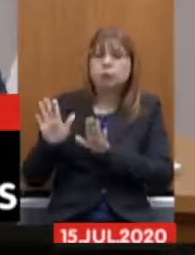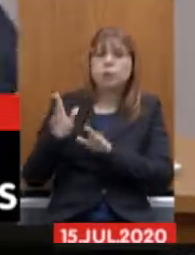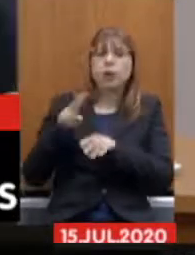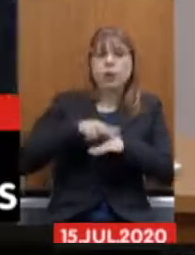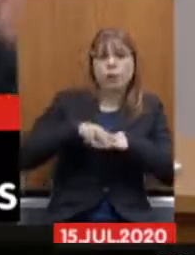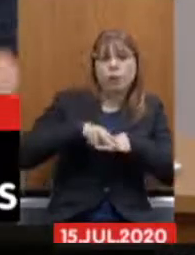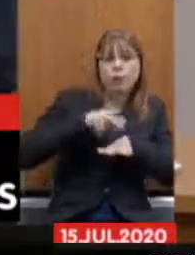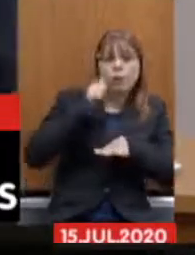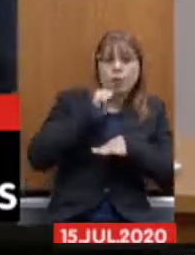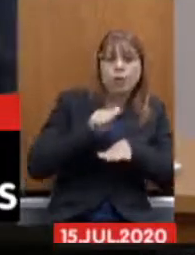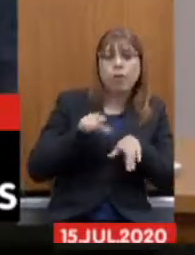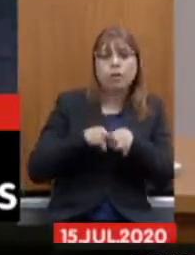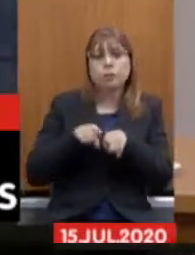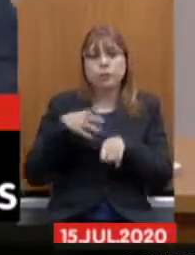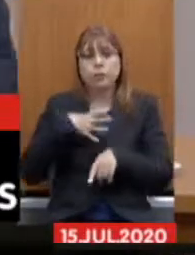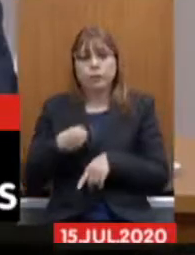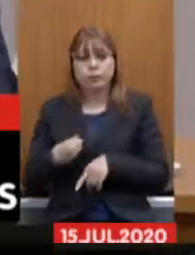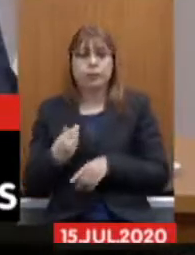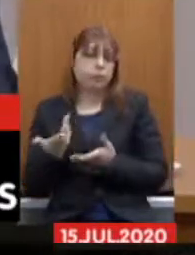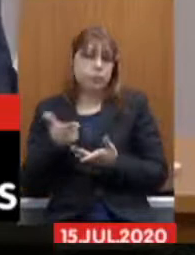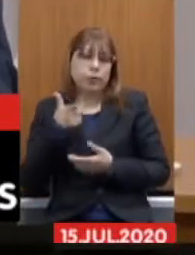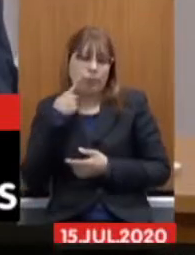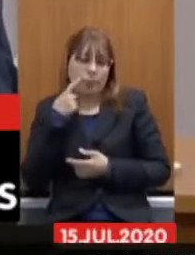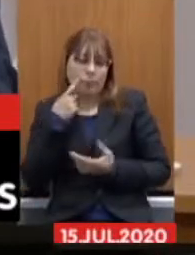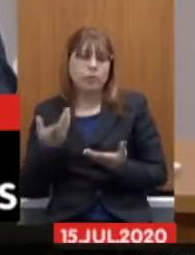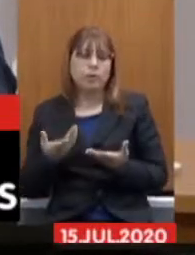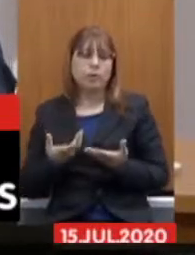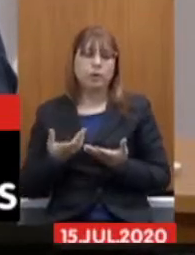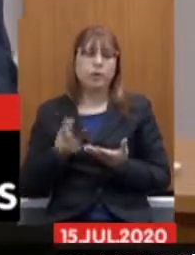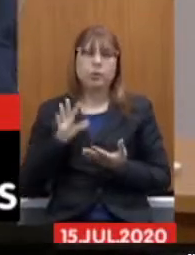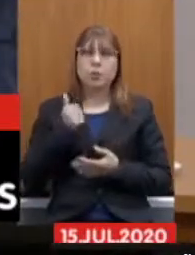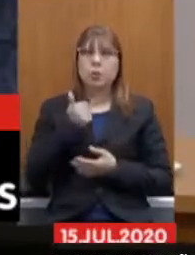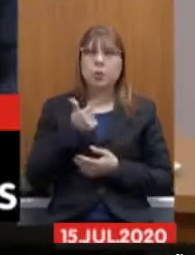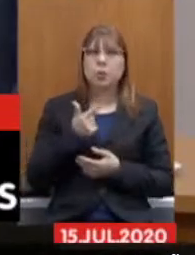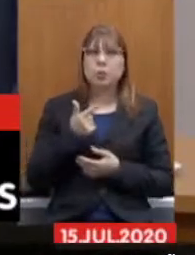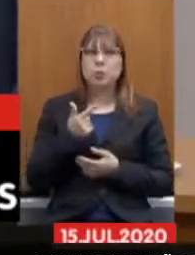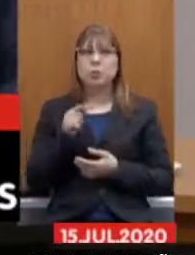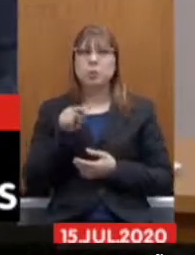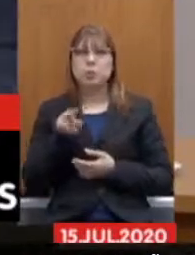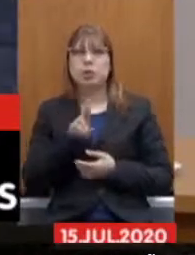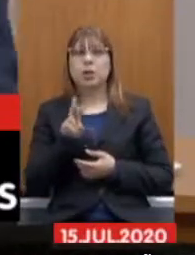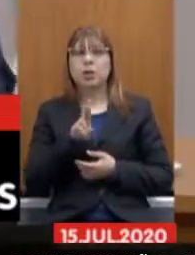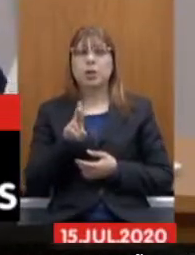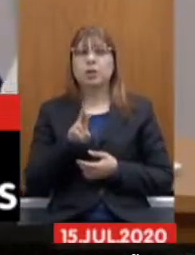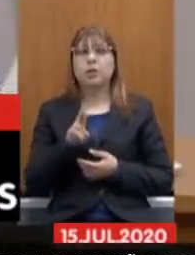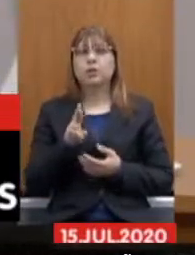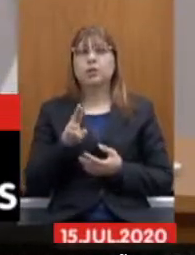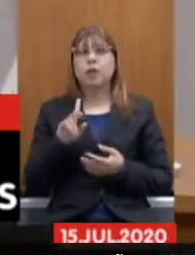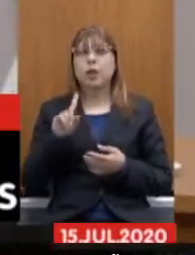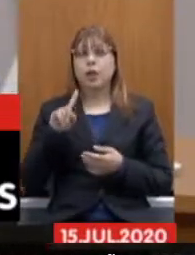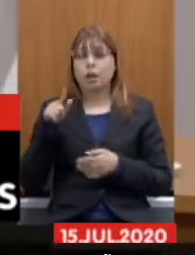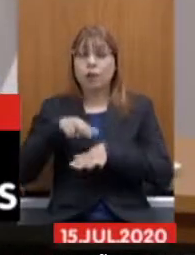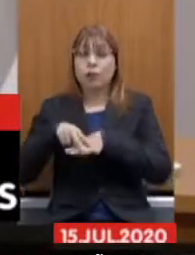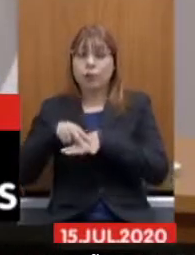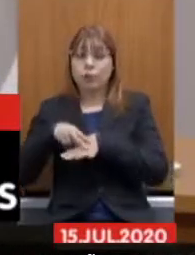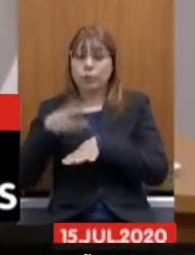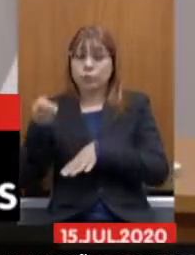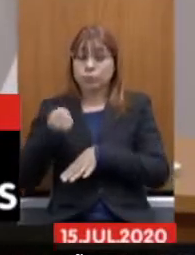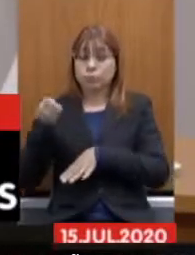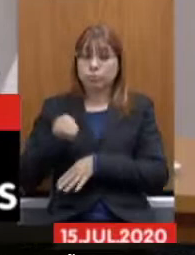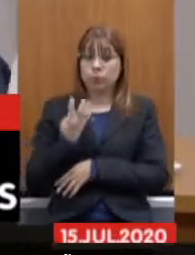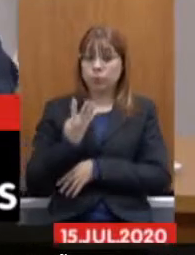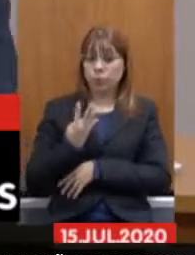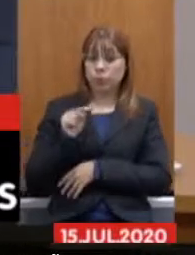em tese se ganhasse 12 mil reais receberia de uma sua sucessora receberia uma